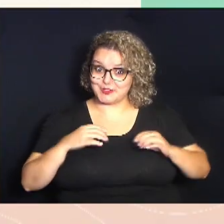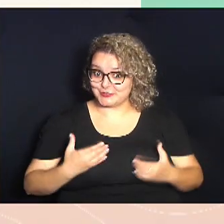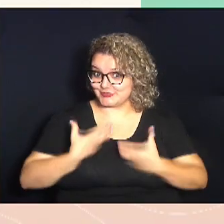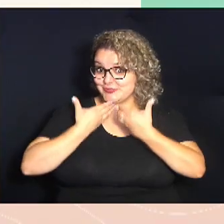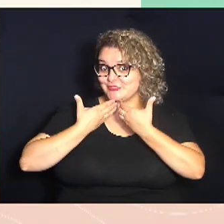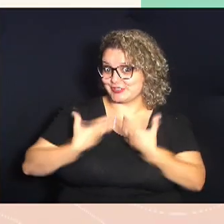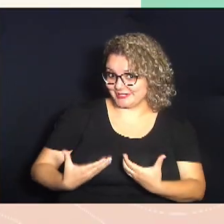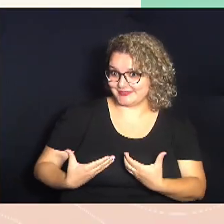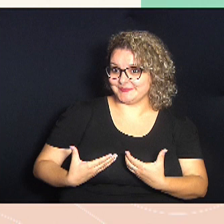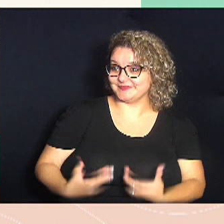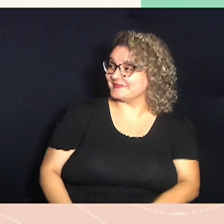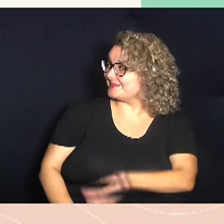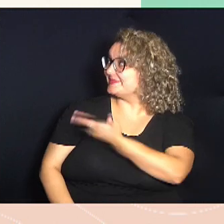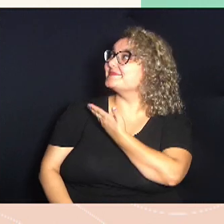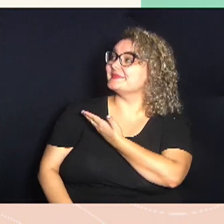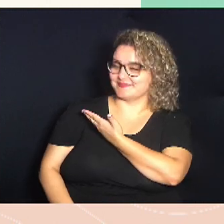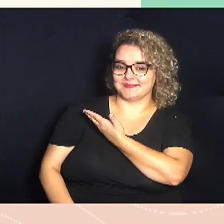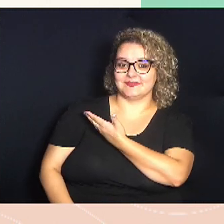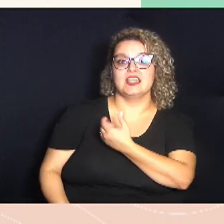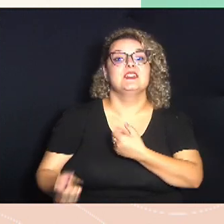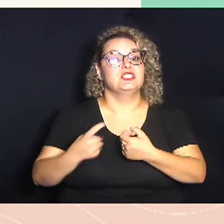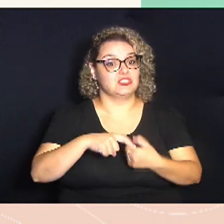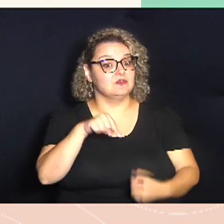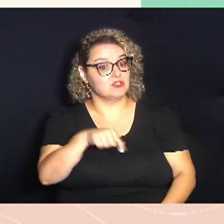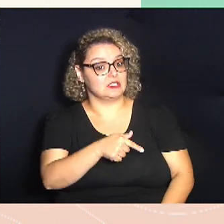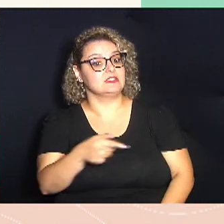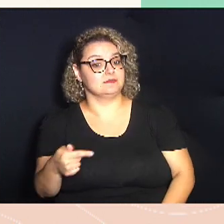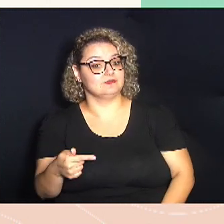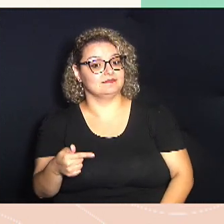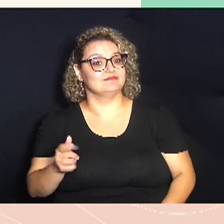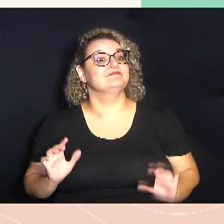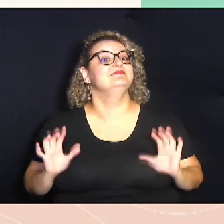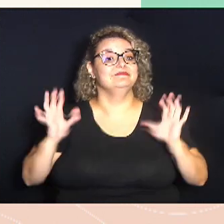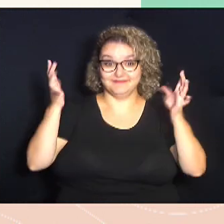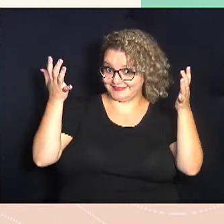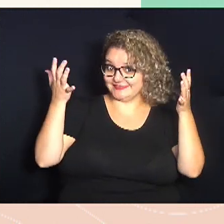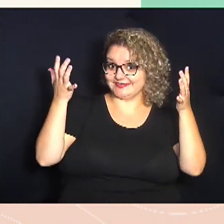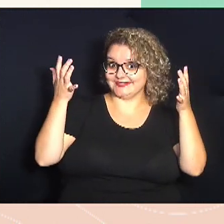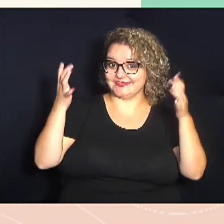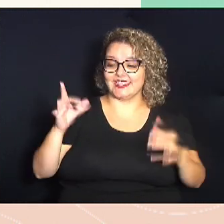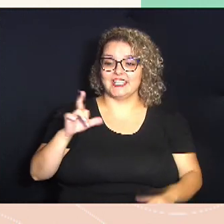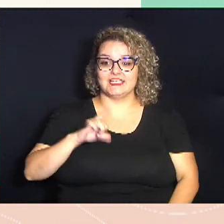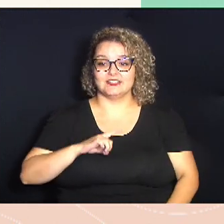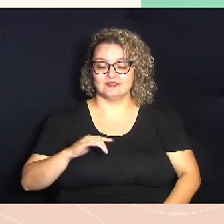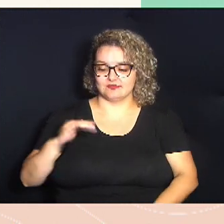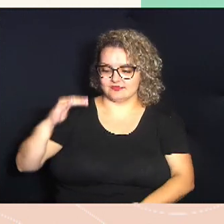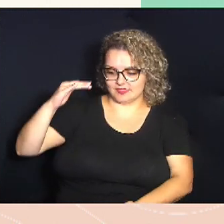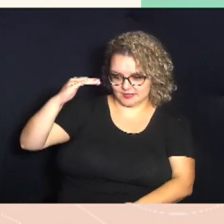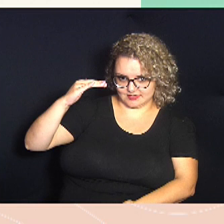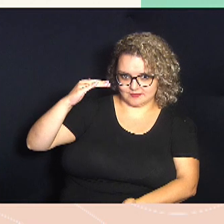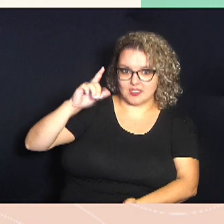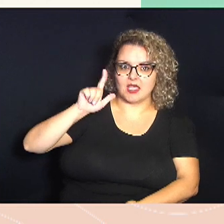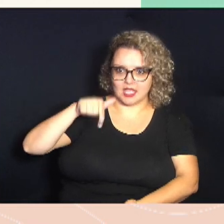lar. Manuel está de volta essa semana e em clima de festa. Ele tem porte médio, é castrado, adulto e